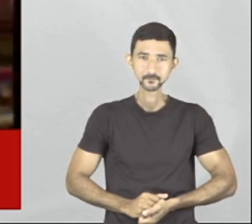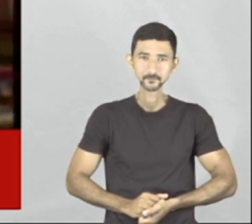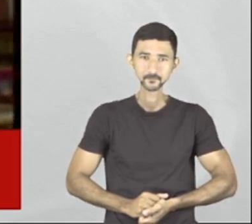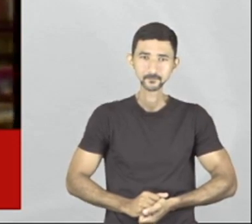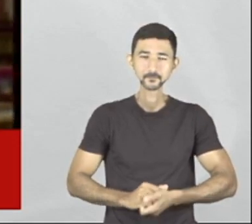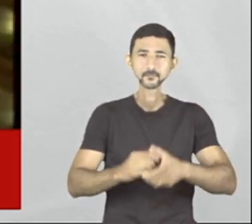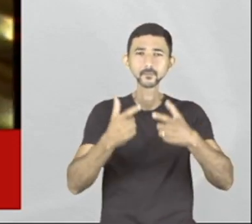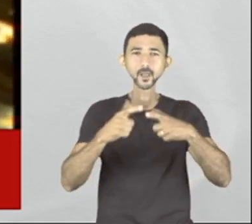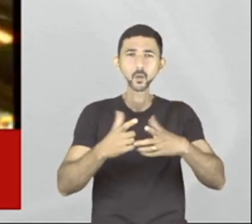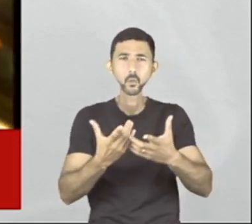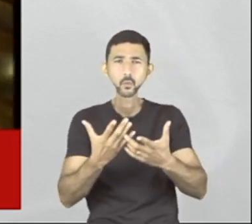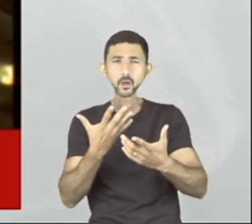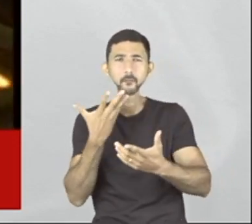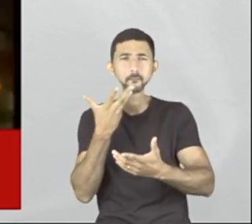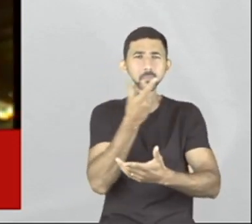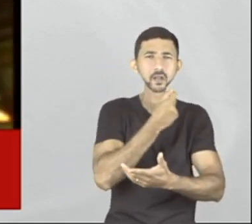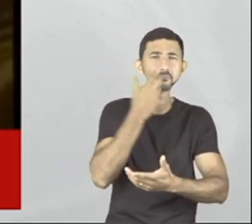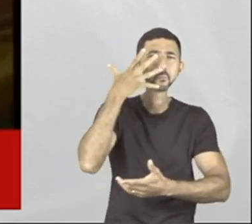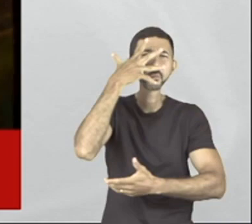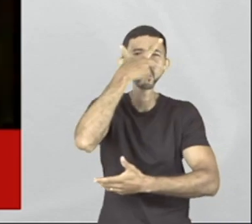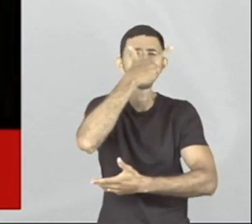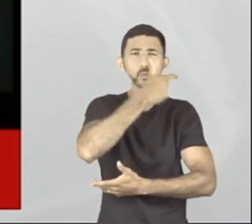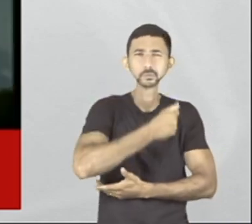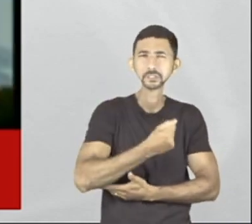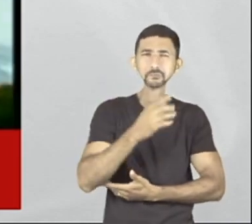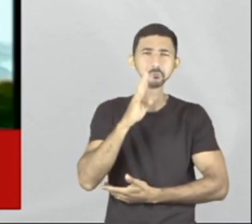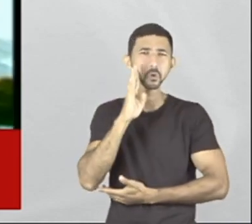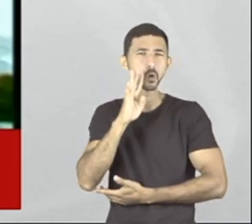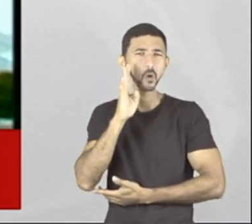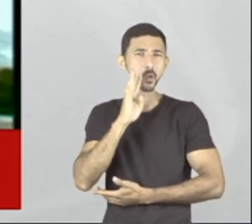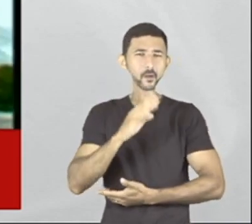Um local espetacular.